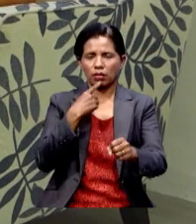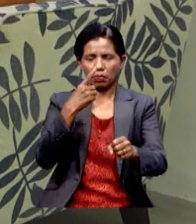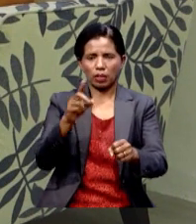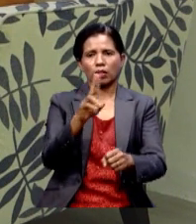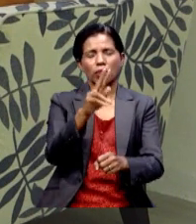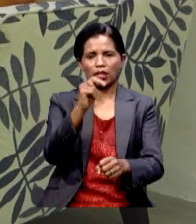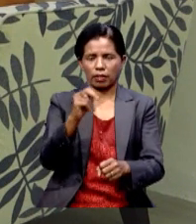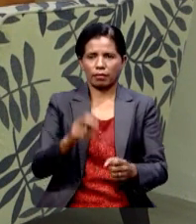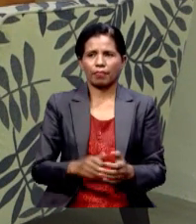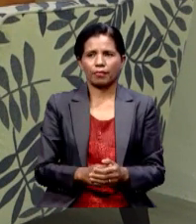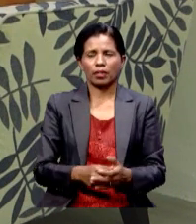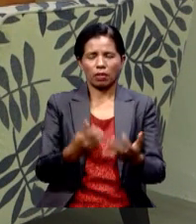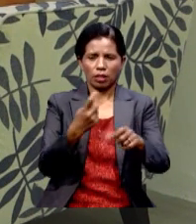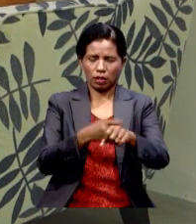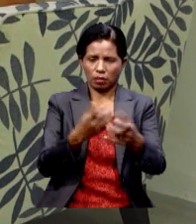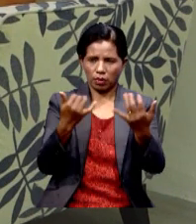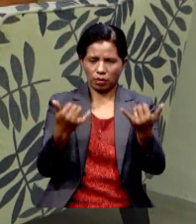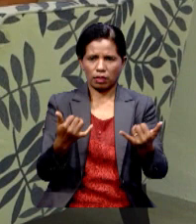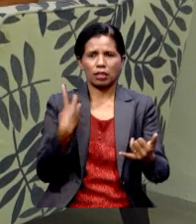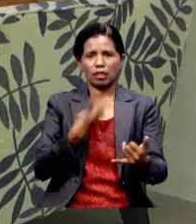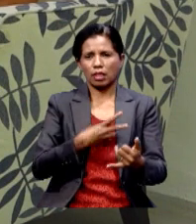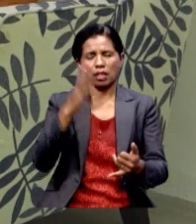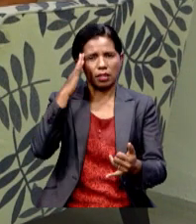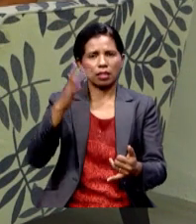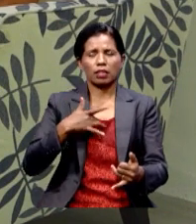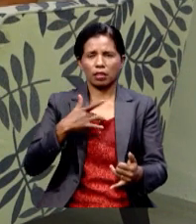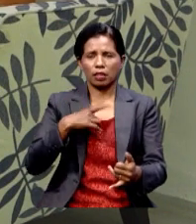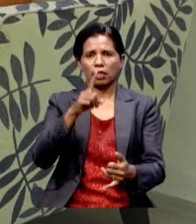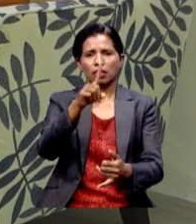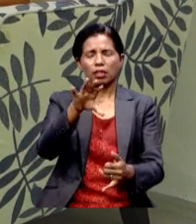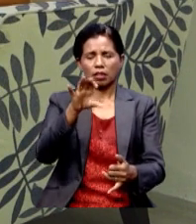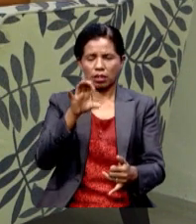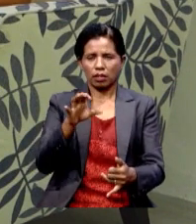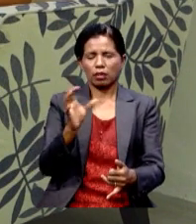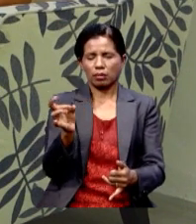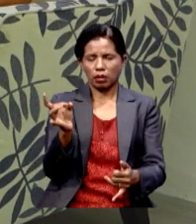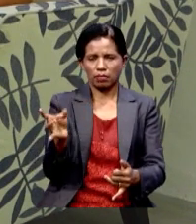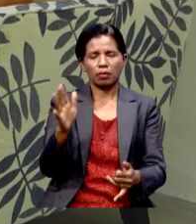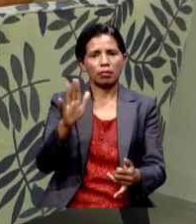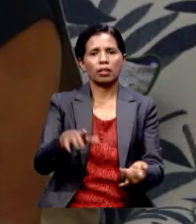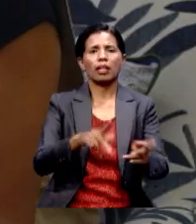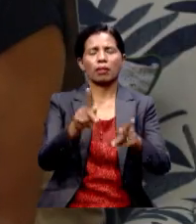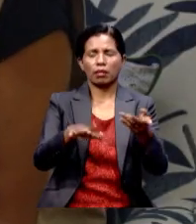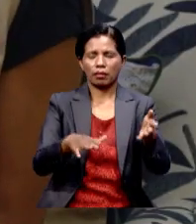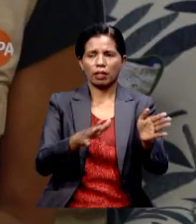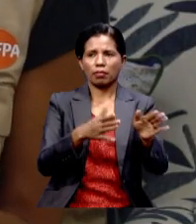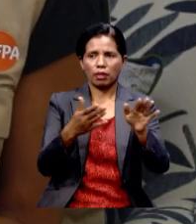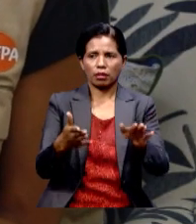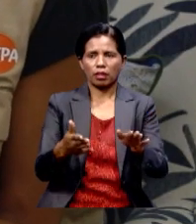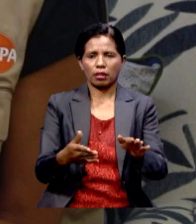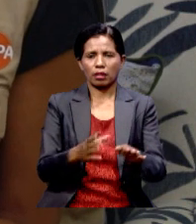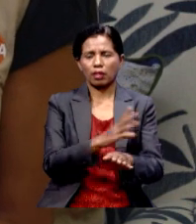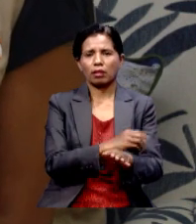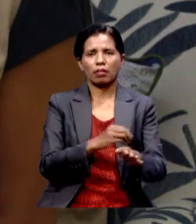Unidas. E, portanto, neste momento ainda temos 195 mortes maternas por cada 100 mil nados vivos, o que é